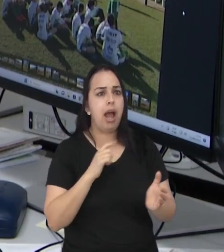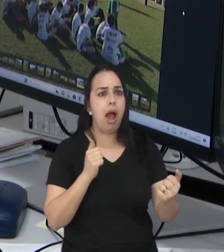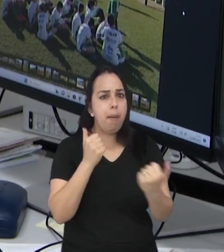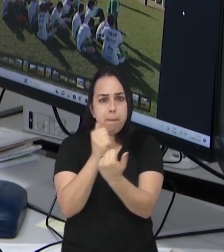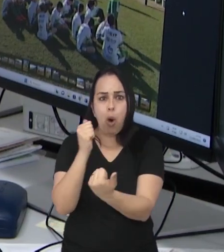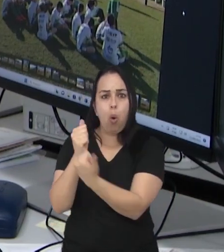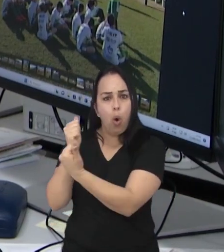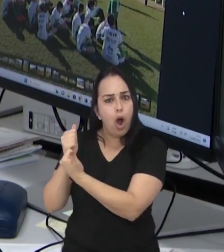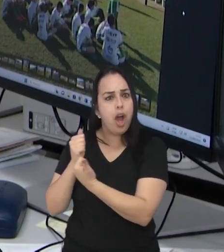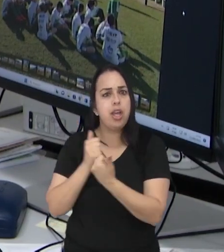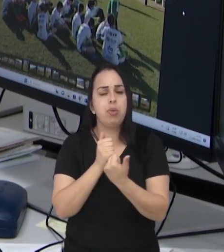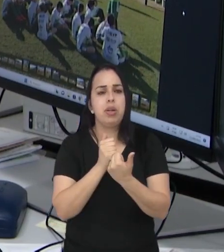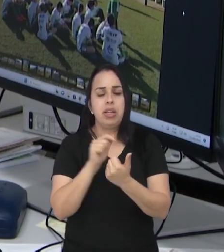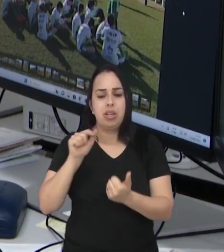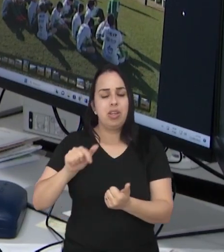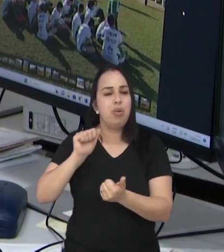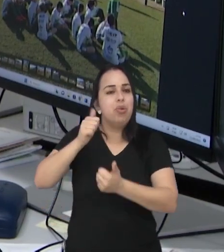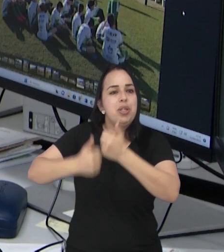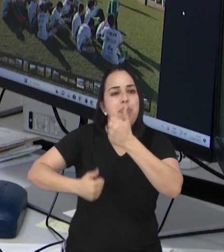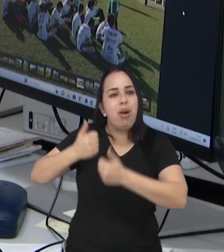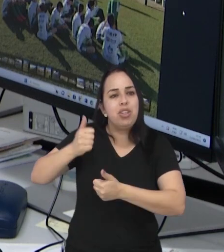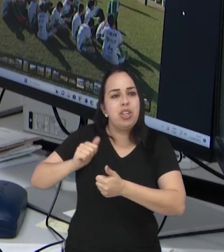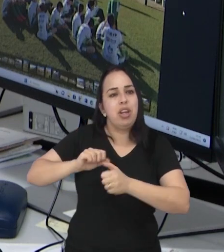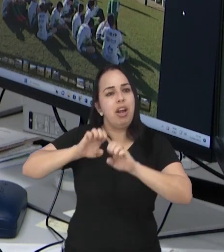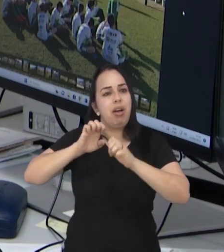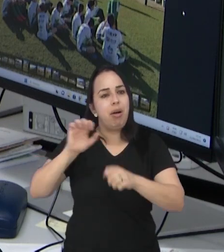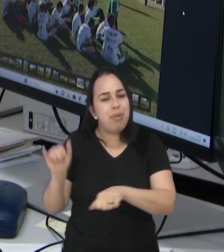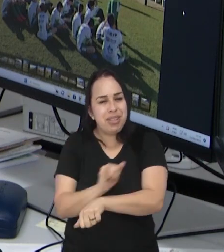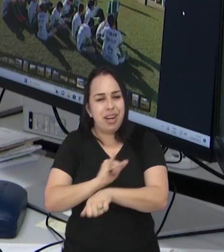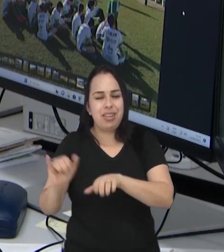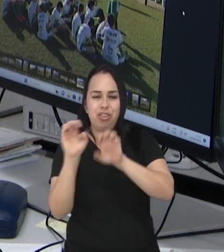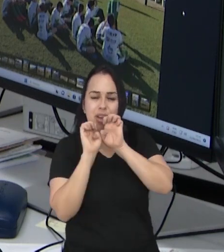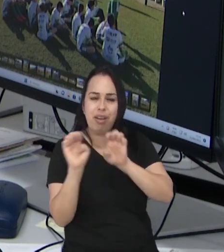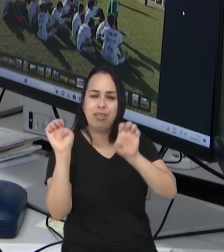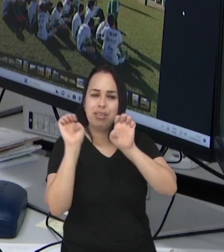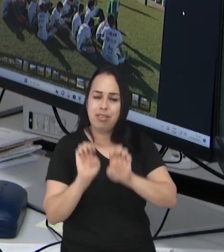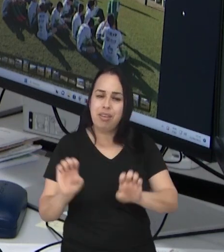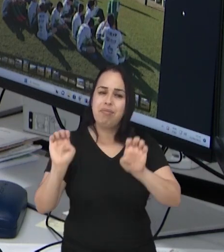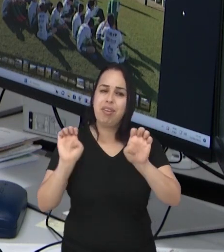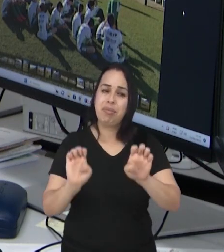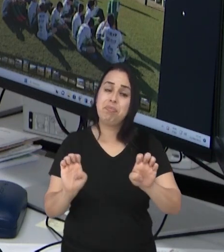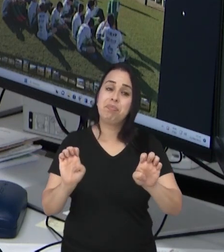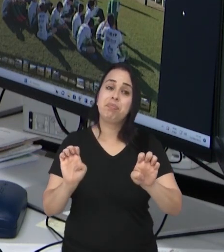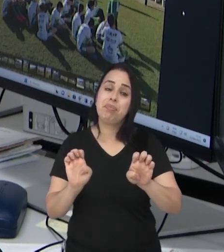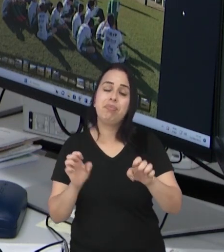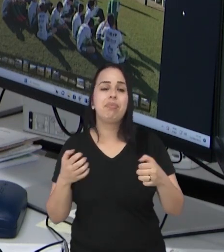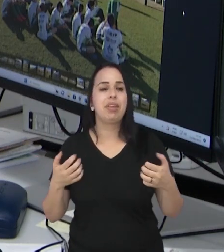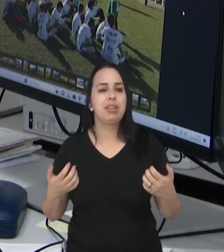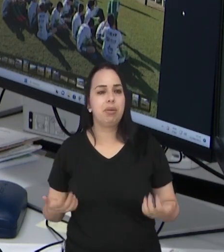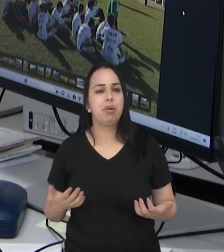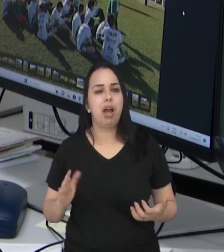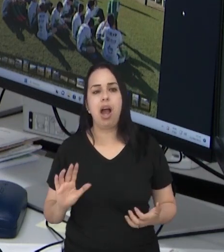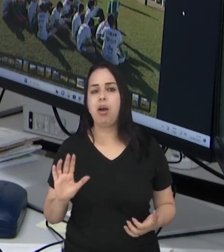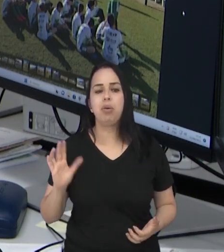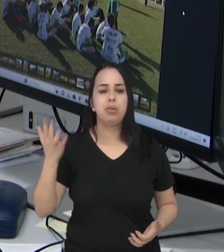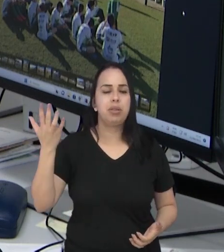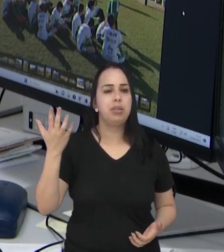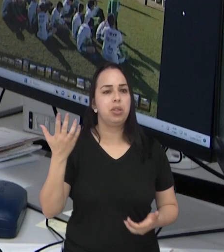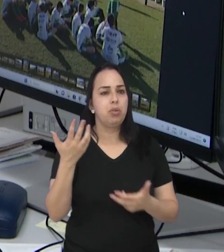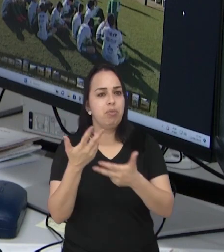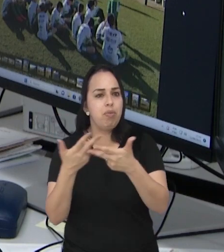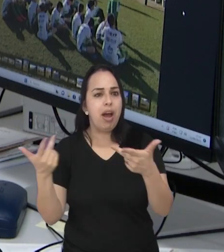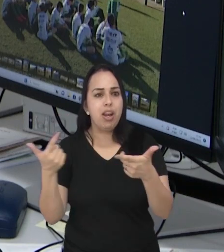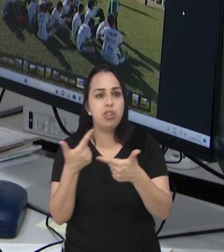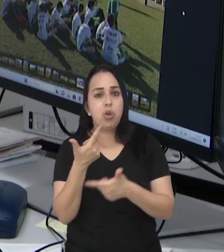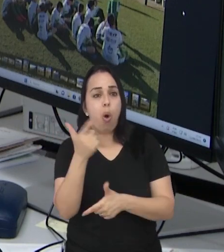igrejas, utilizando o esporte como uma ferramenta de evangelismo também por essas igrejas, como acontece, né,